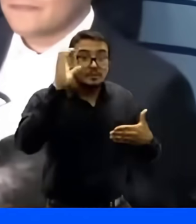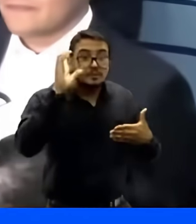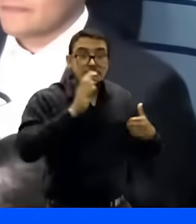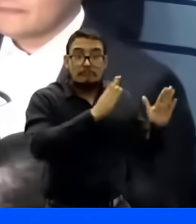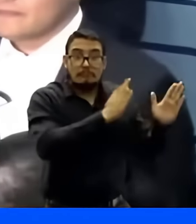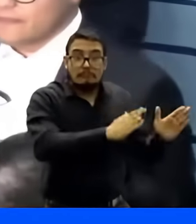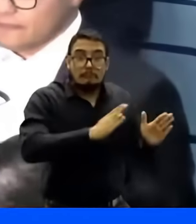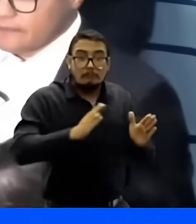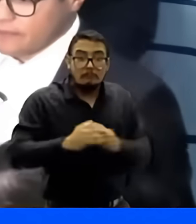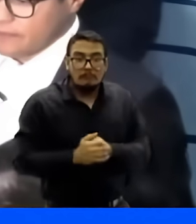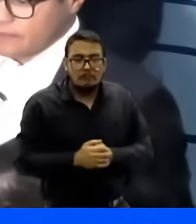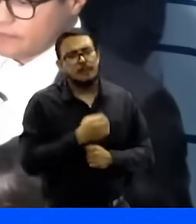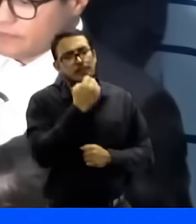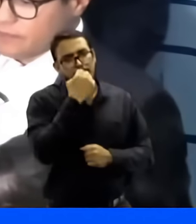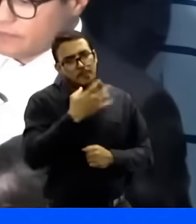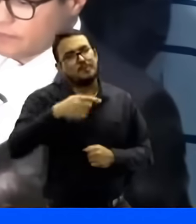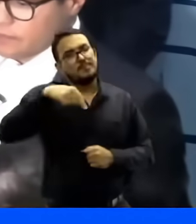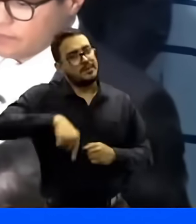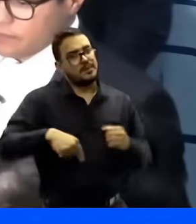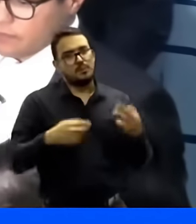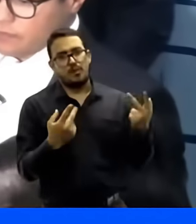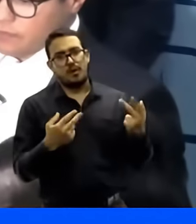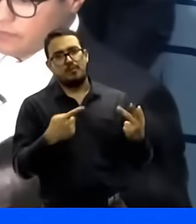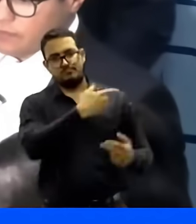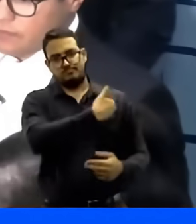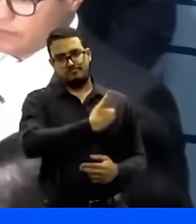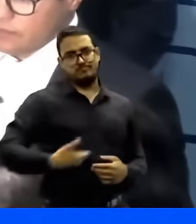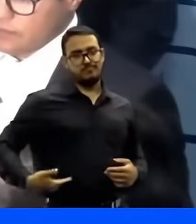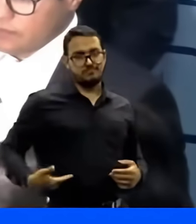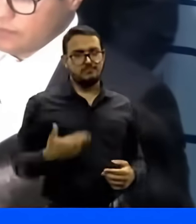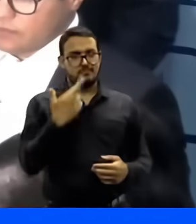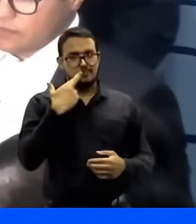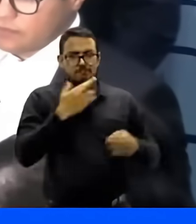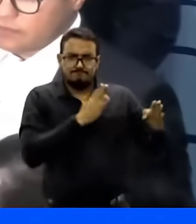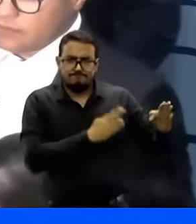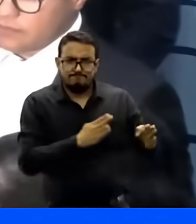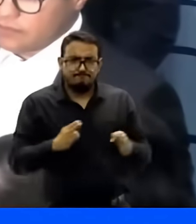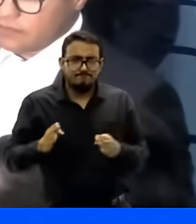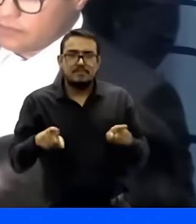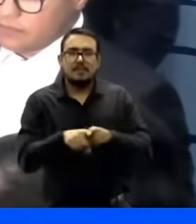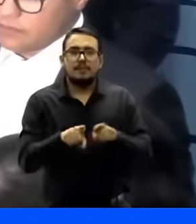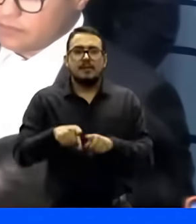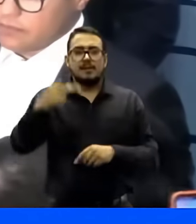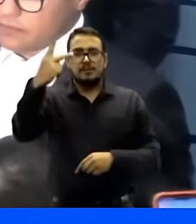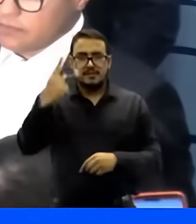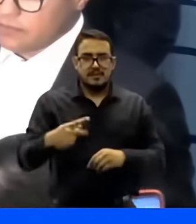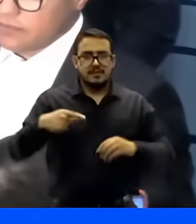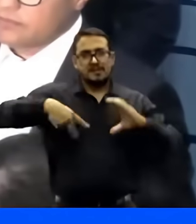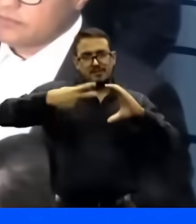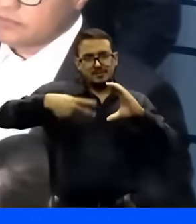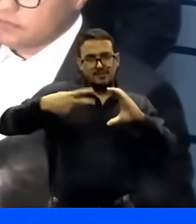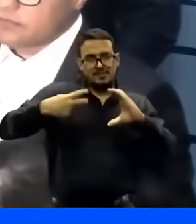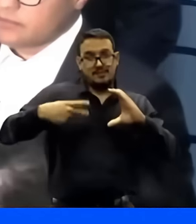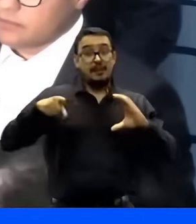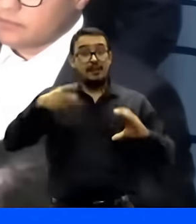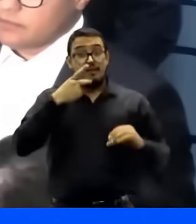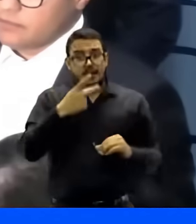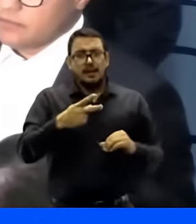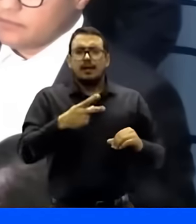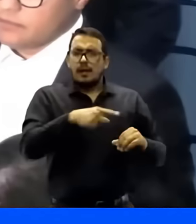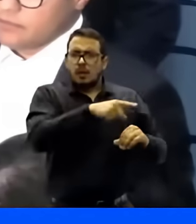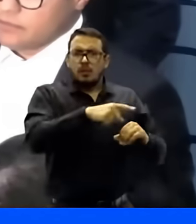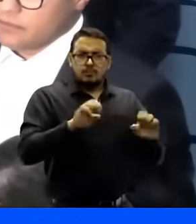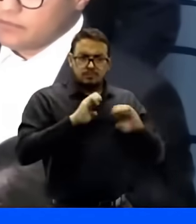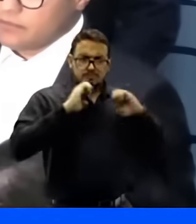temos um governador que planeja, temos um presidente da Câmara de Campo Grande que a primeira coisa que fez falou: Simone, faz a Câmara, porque eu entendo da importância